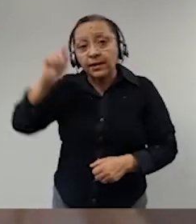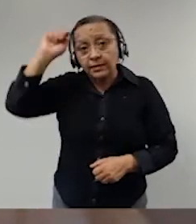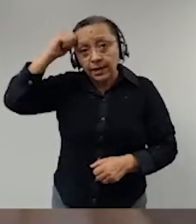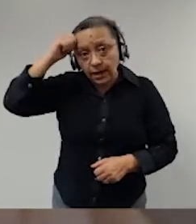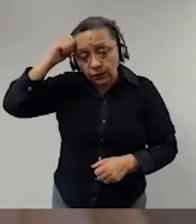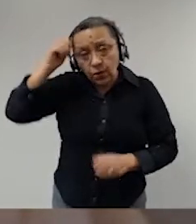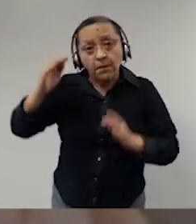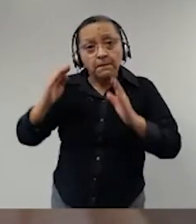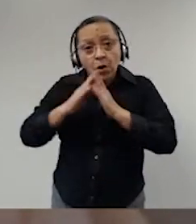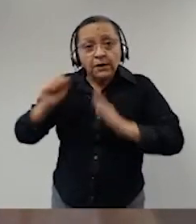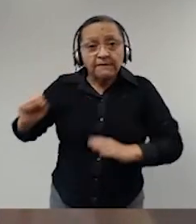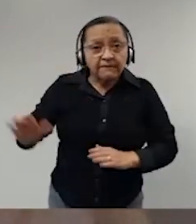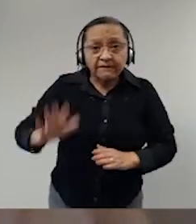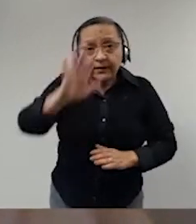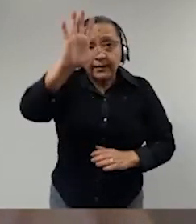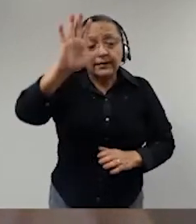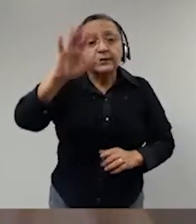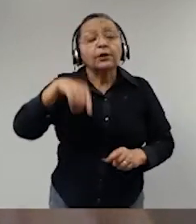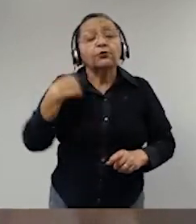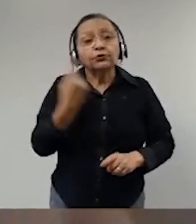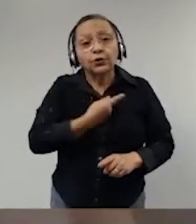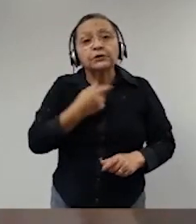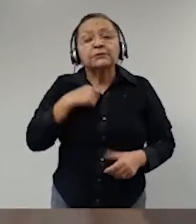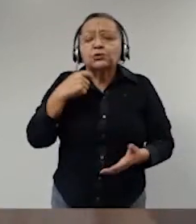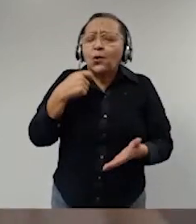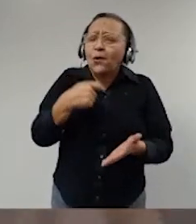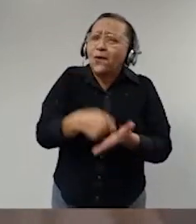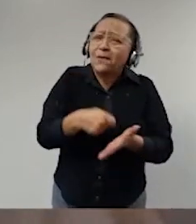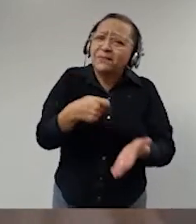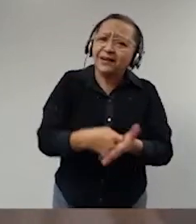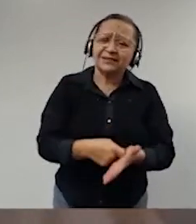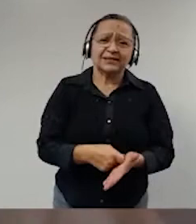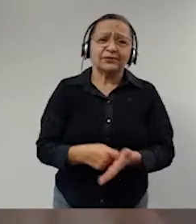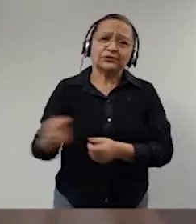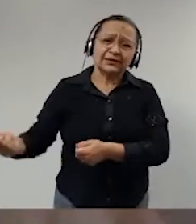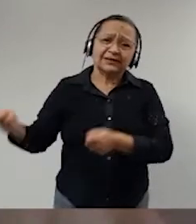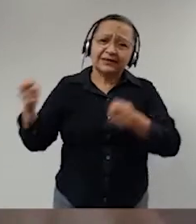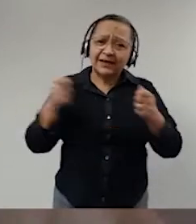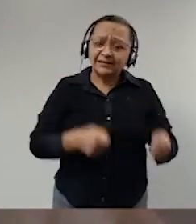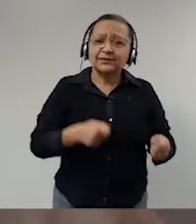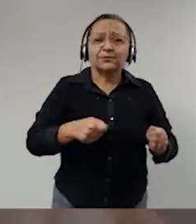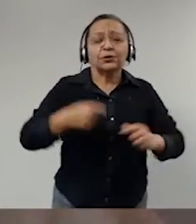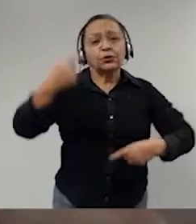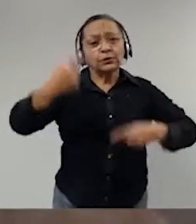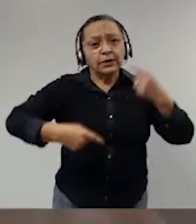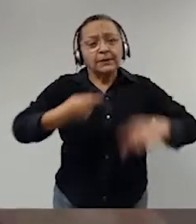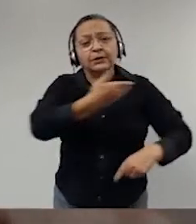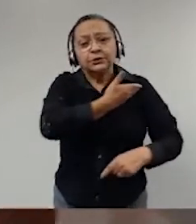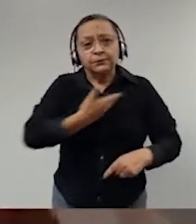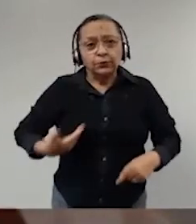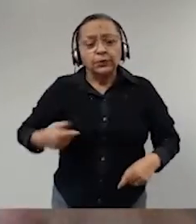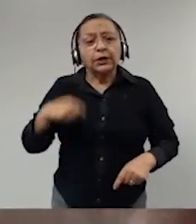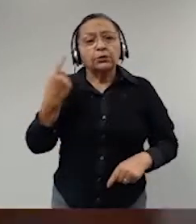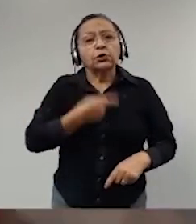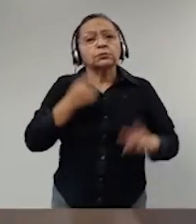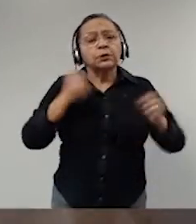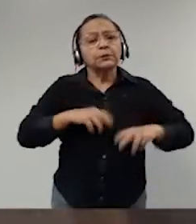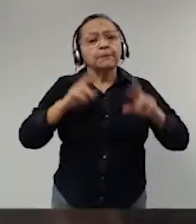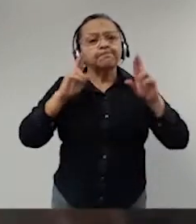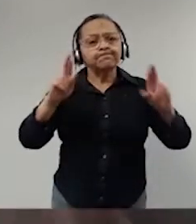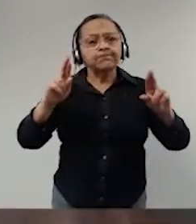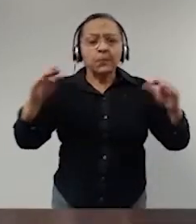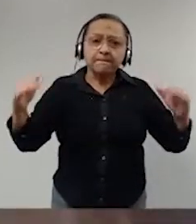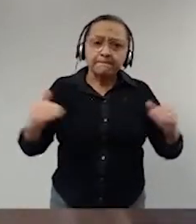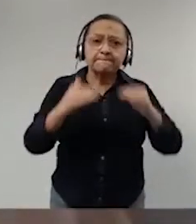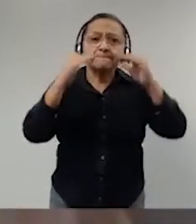princípio, colocar essa agenda no centro do debate público para que a gente possa ter uma perspectiva de uma